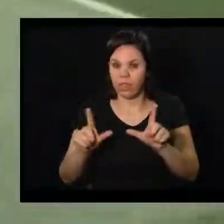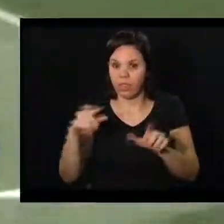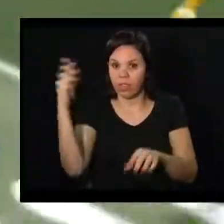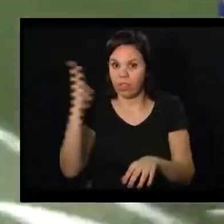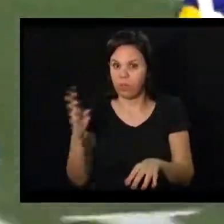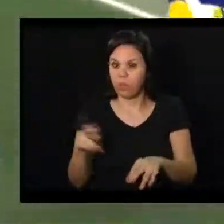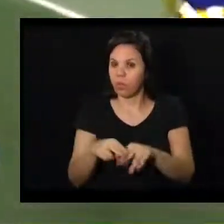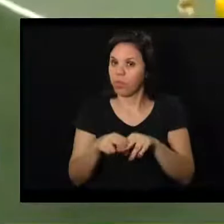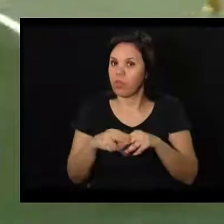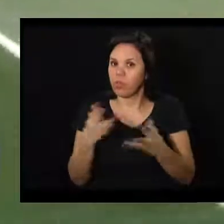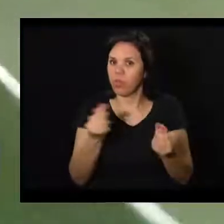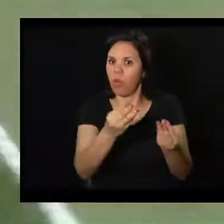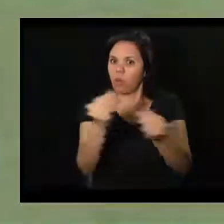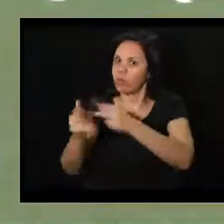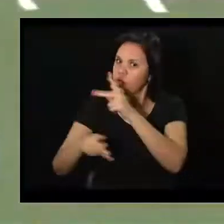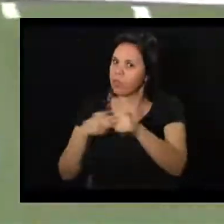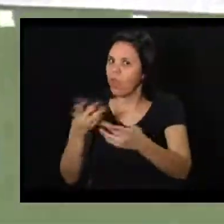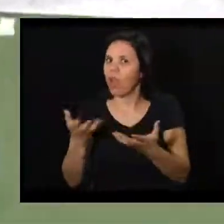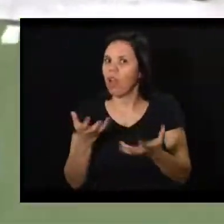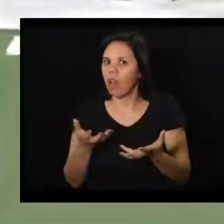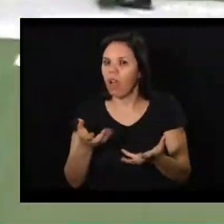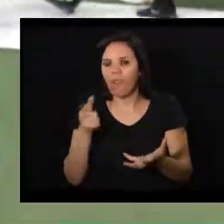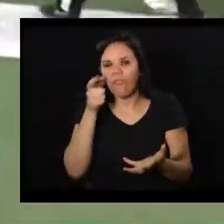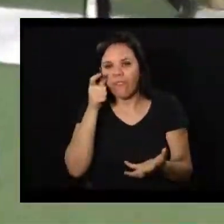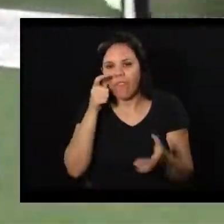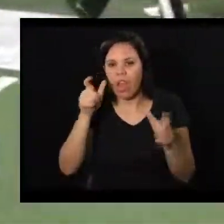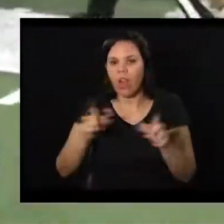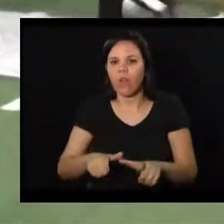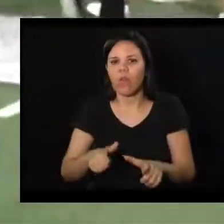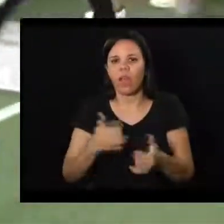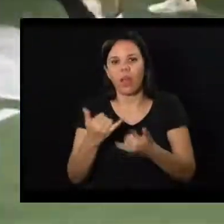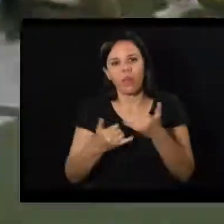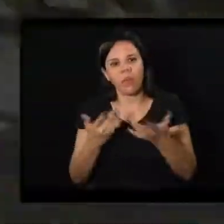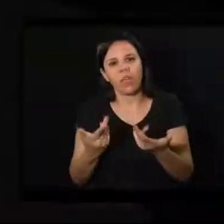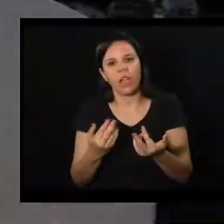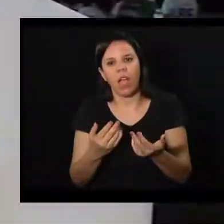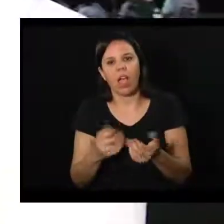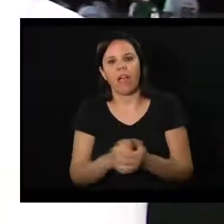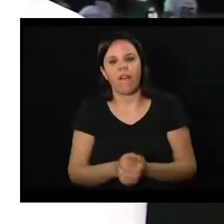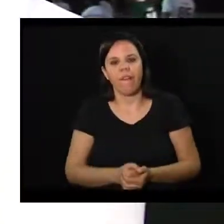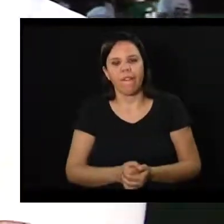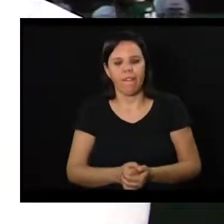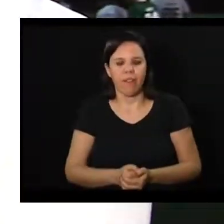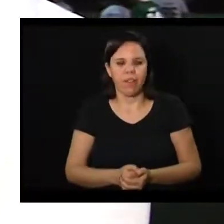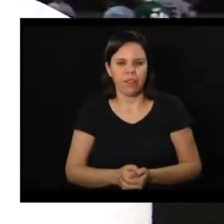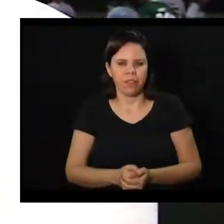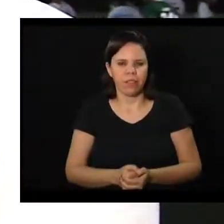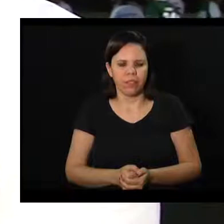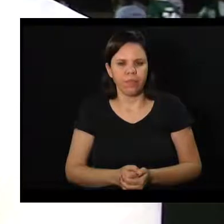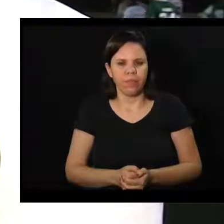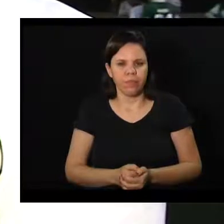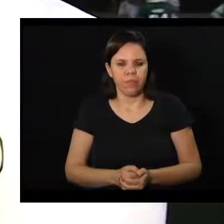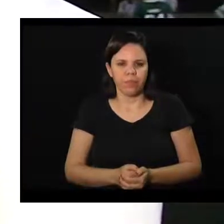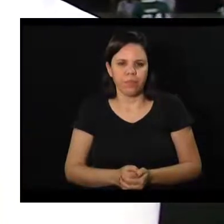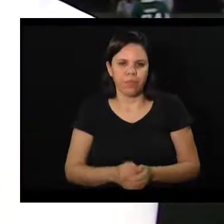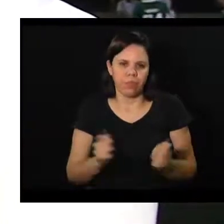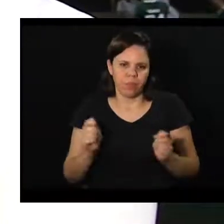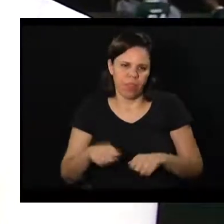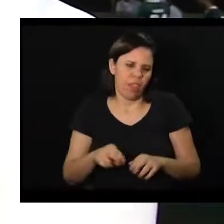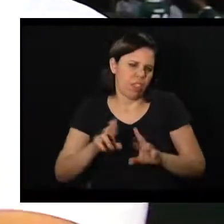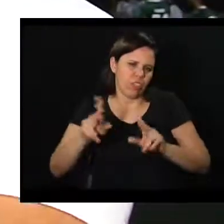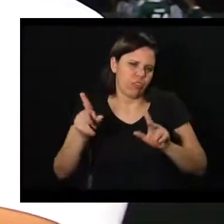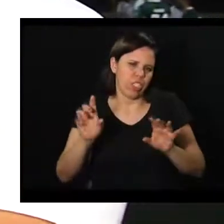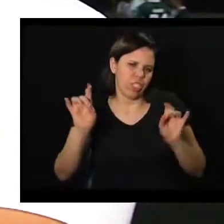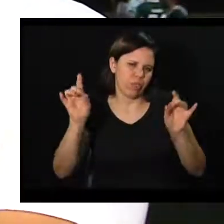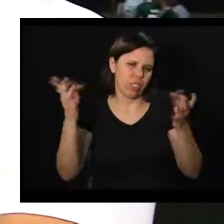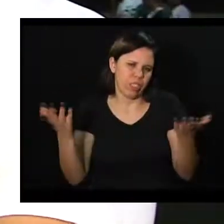isso, muita gente busca um lugar para jogar, mesmo sem saber como. O futebol americano ele é bem peculiar, né? É um pouco diferente do